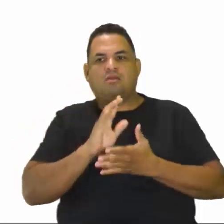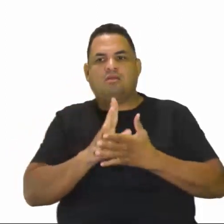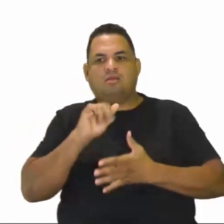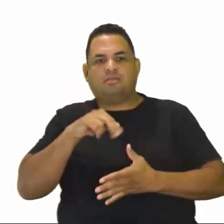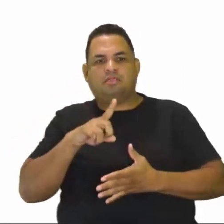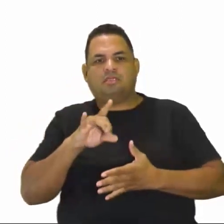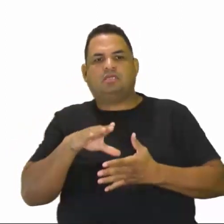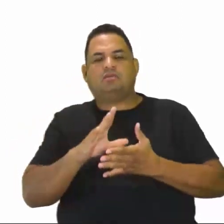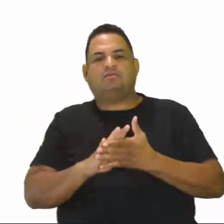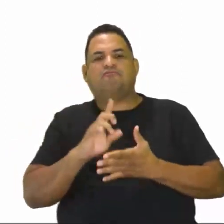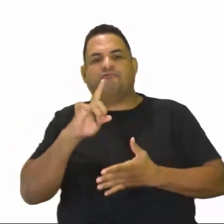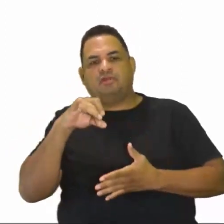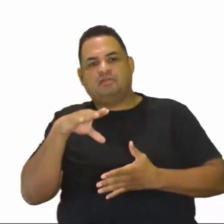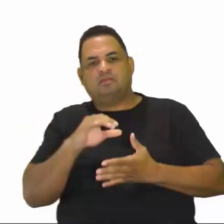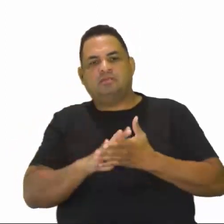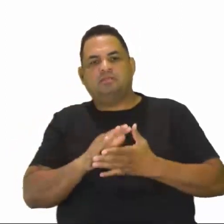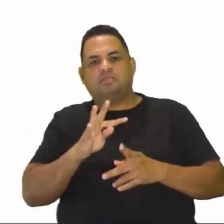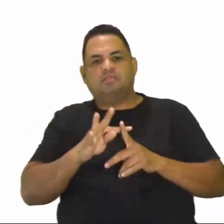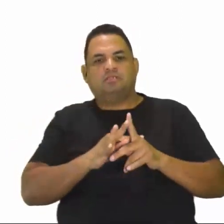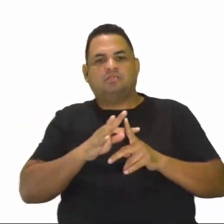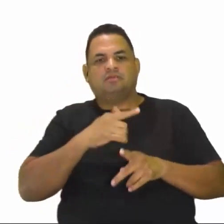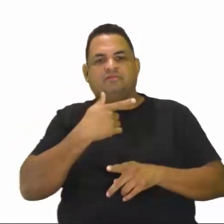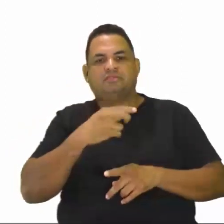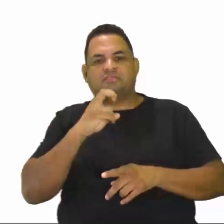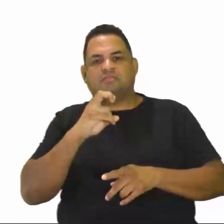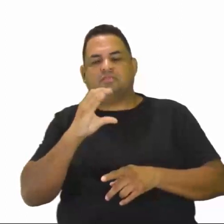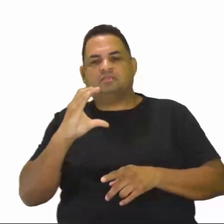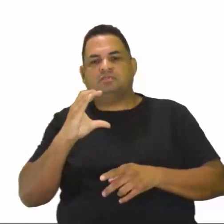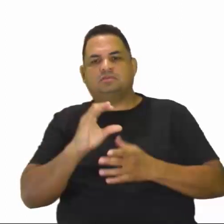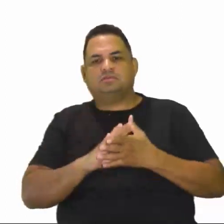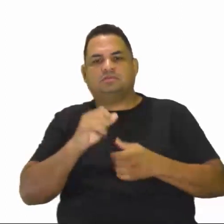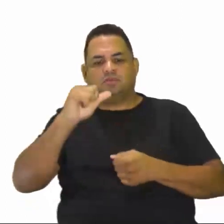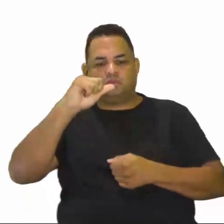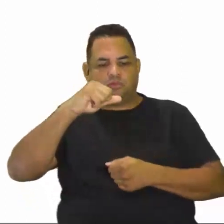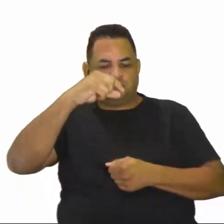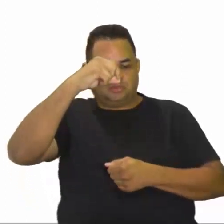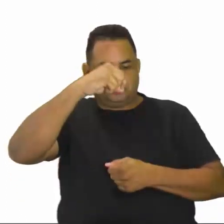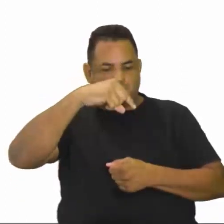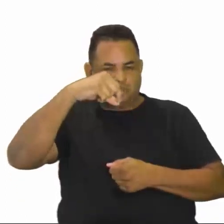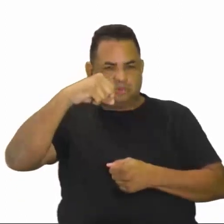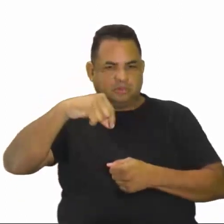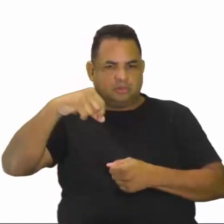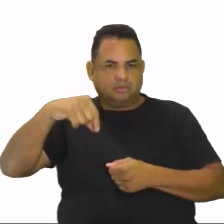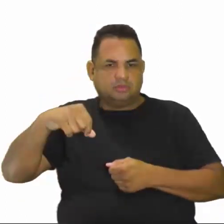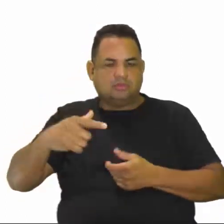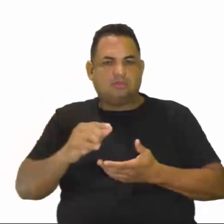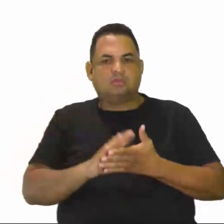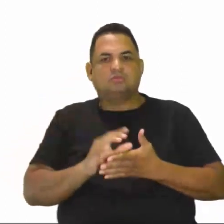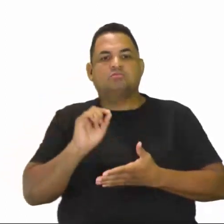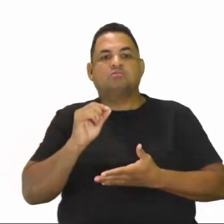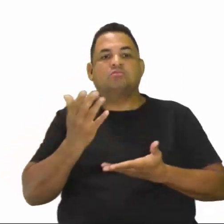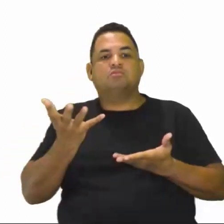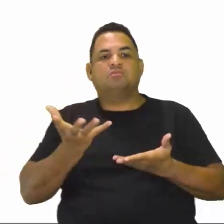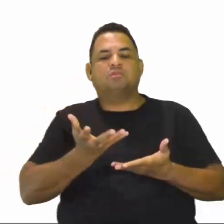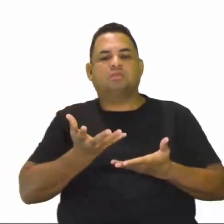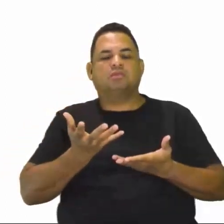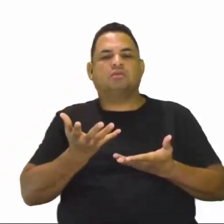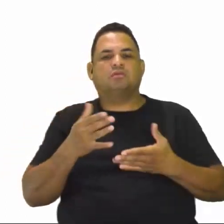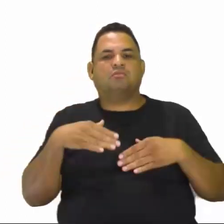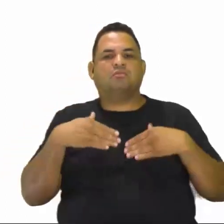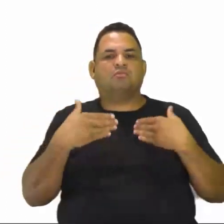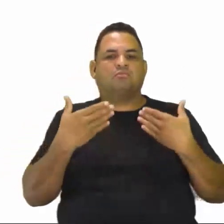mineral fraudada, na temperatura de 25 graus Celsius, gotas de... E aí ele quer que você